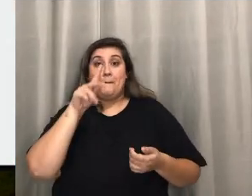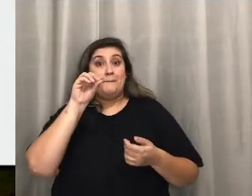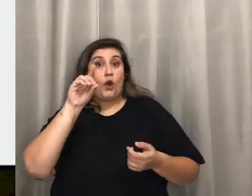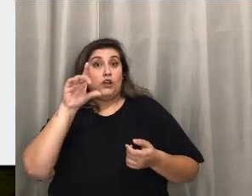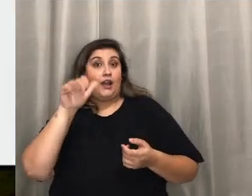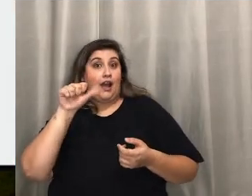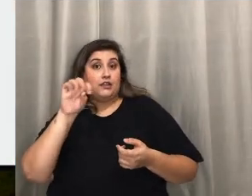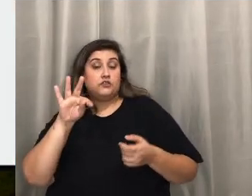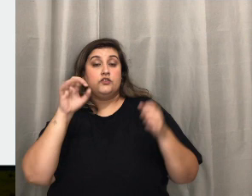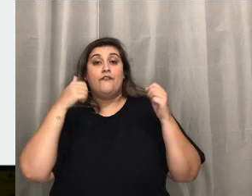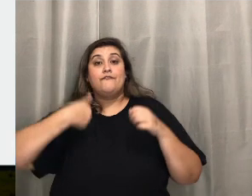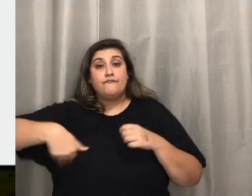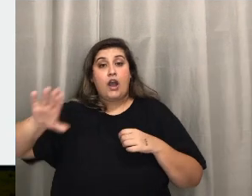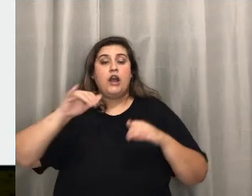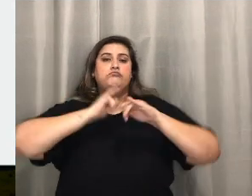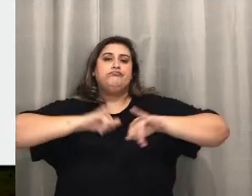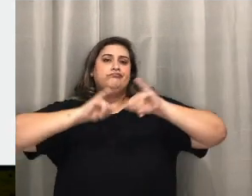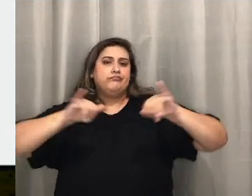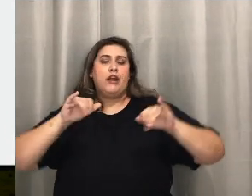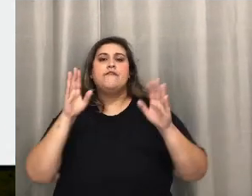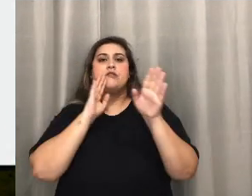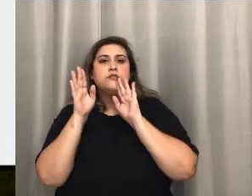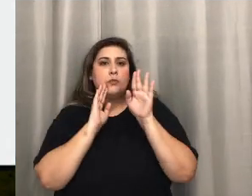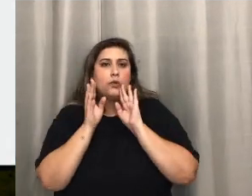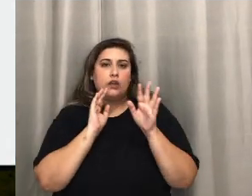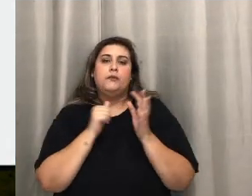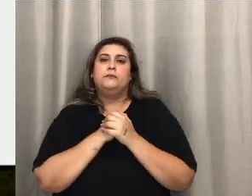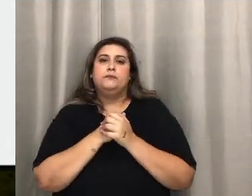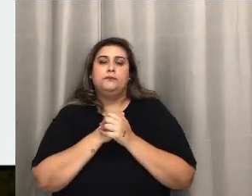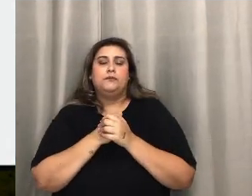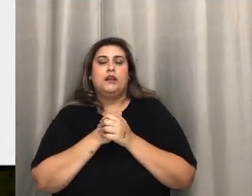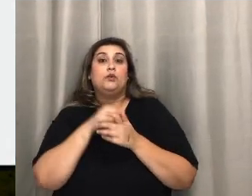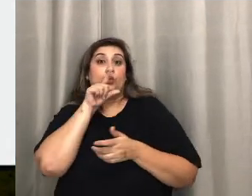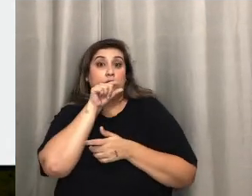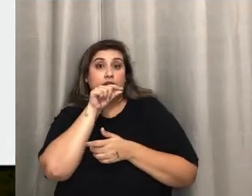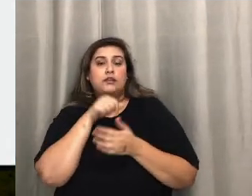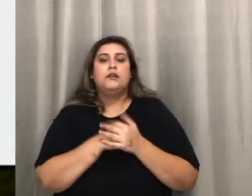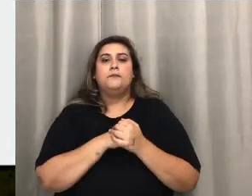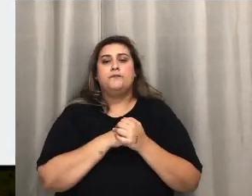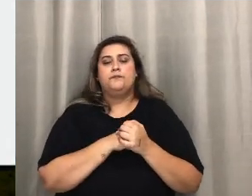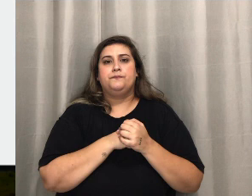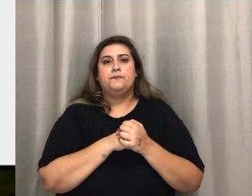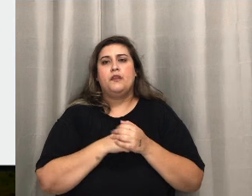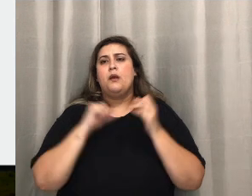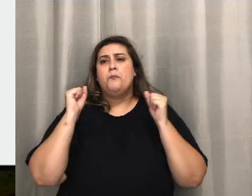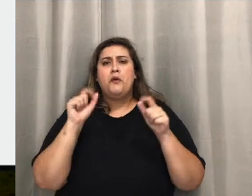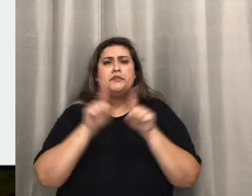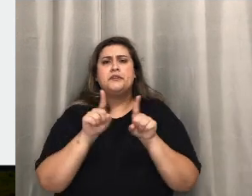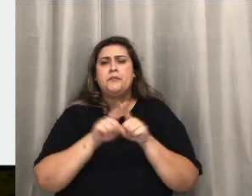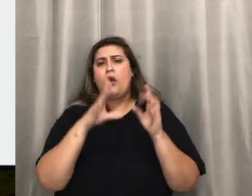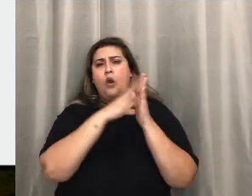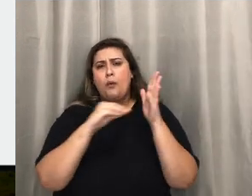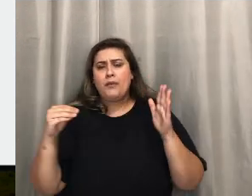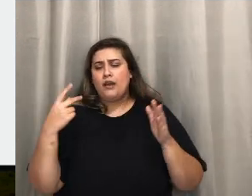na página anterior, o podcast ele vai ser divulgado no Facebook,